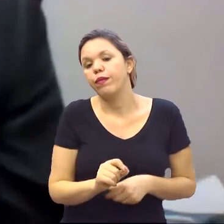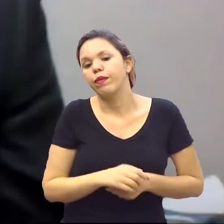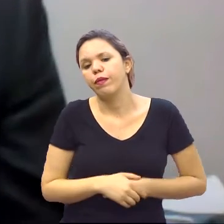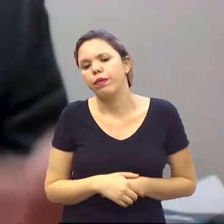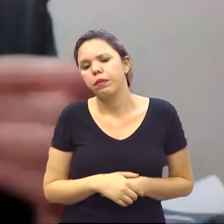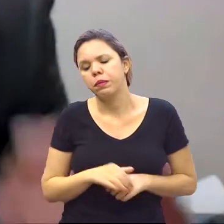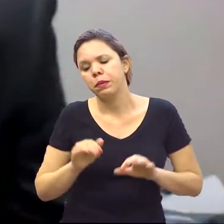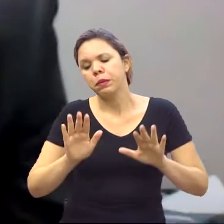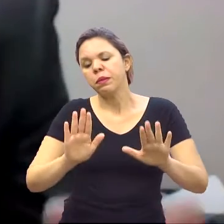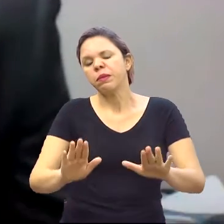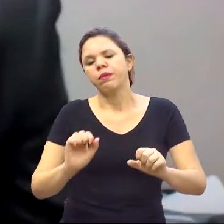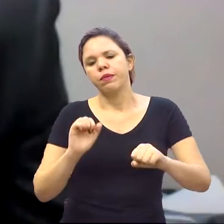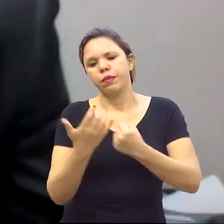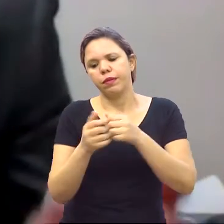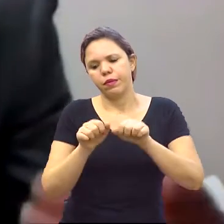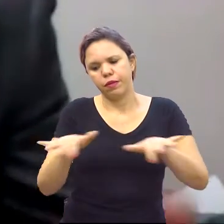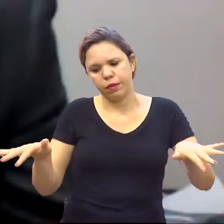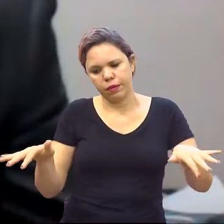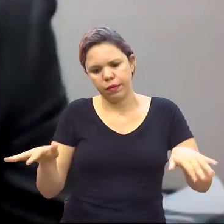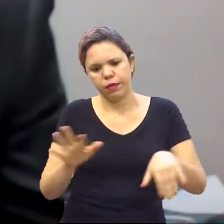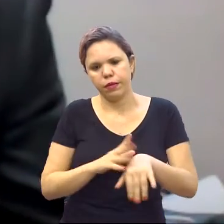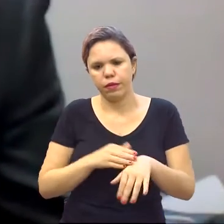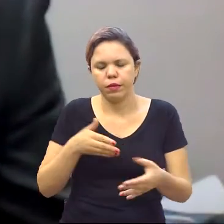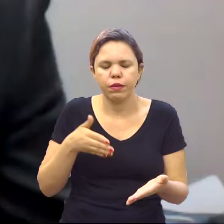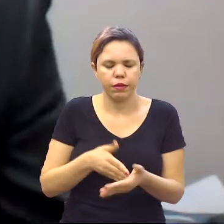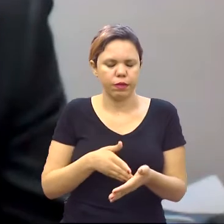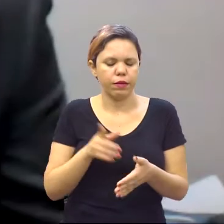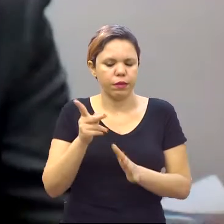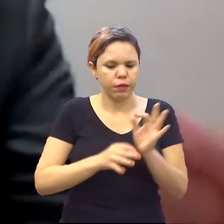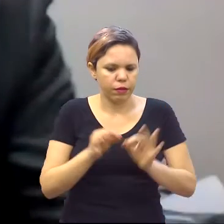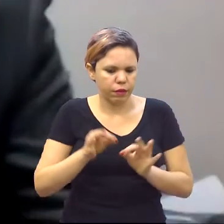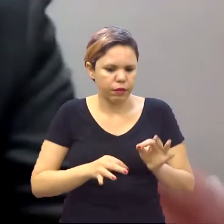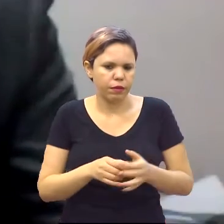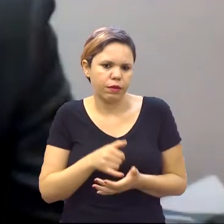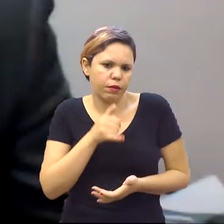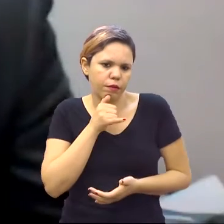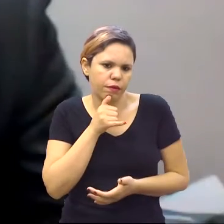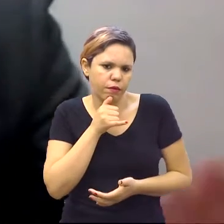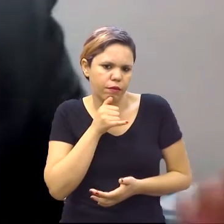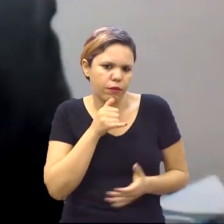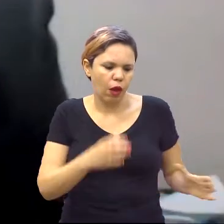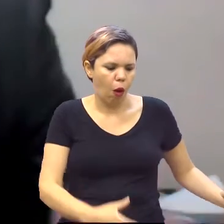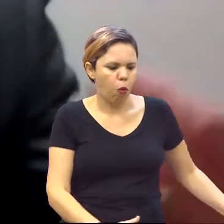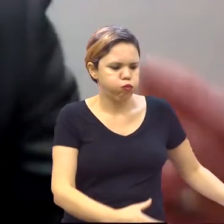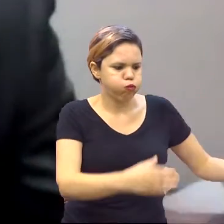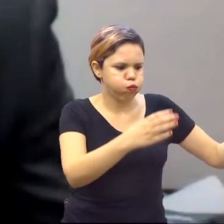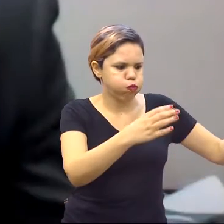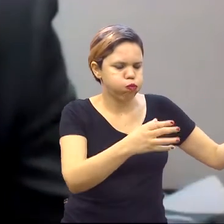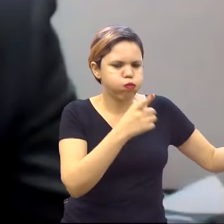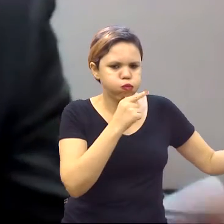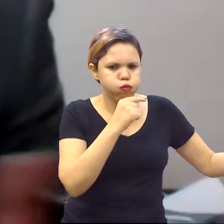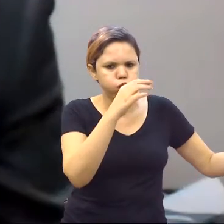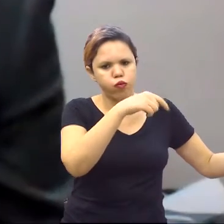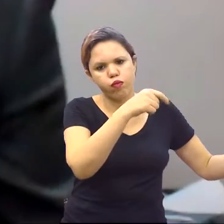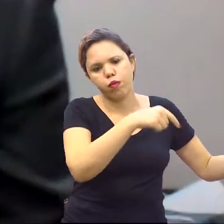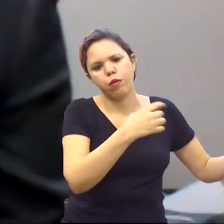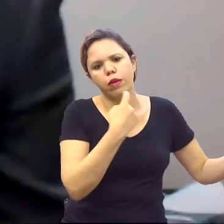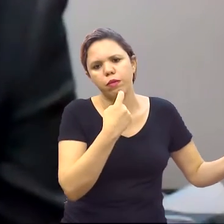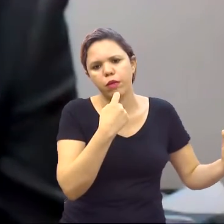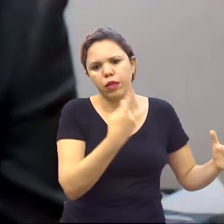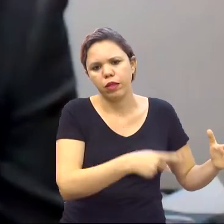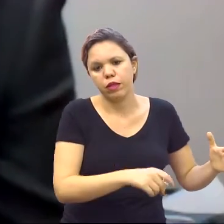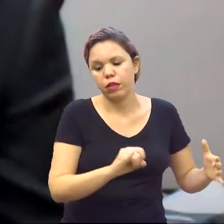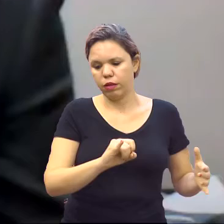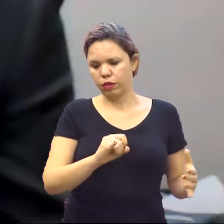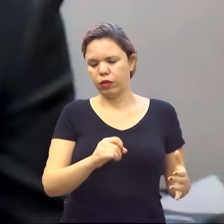seguinte: apesar da pandemia e das dificuldades, esse projeto, por exemplo, do reservatório para Campinas, se